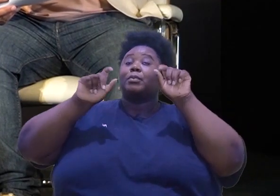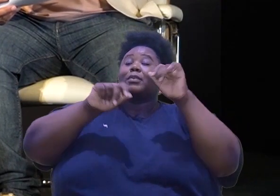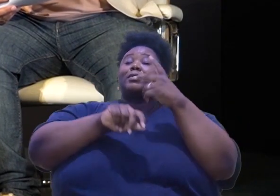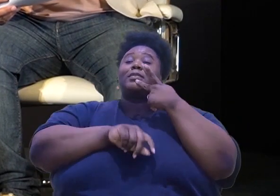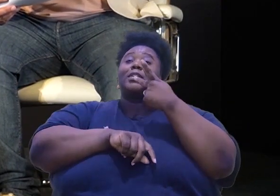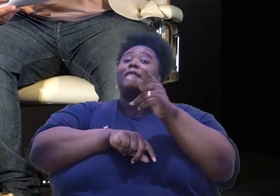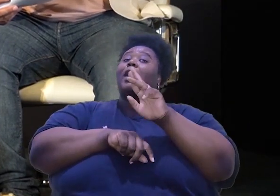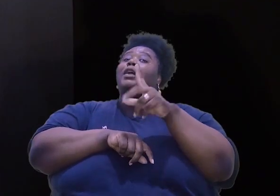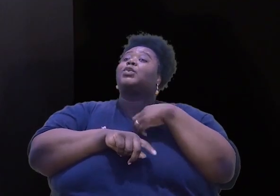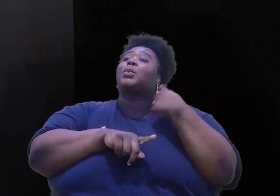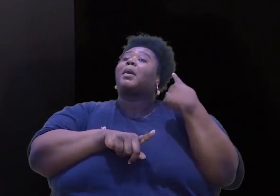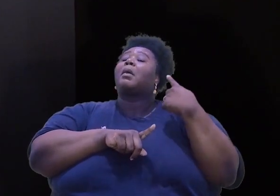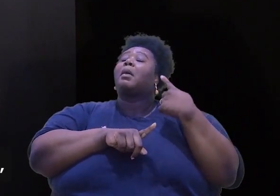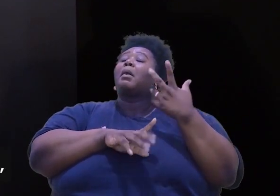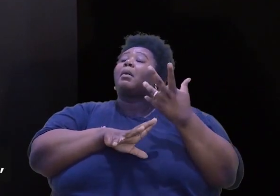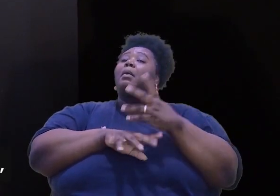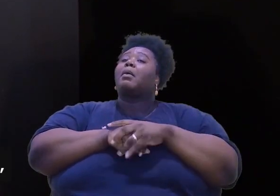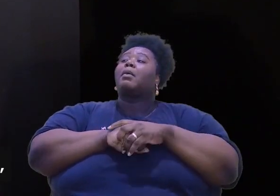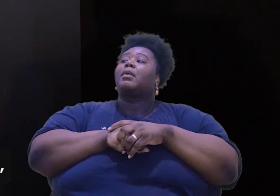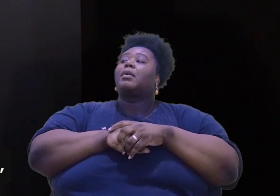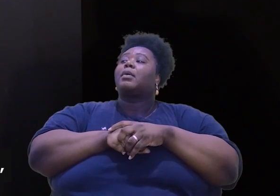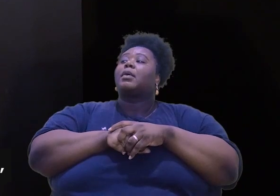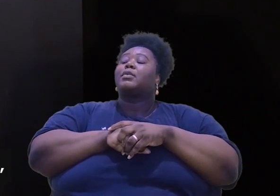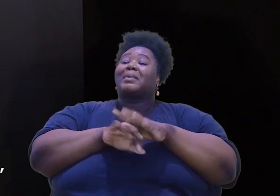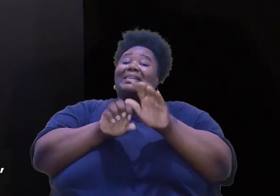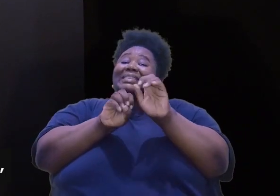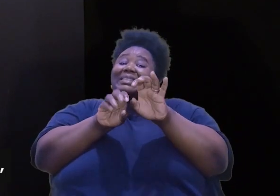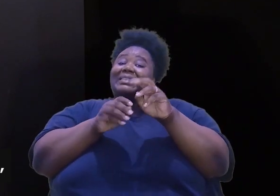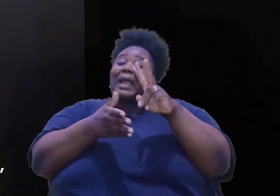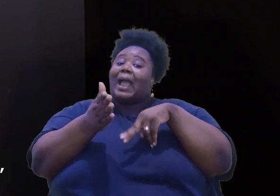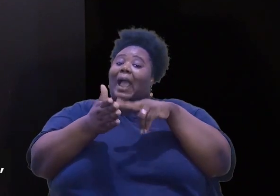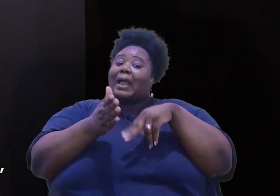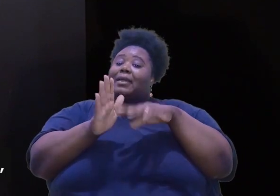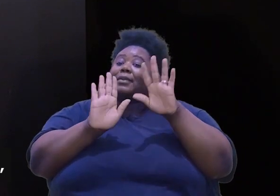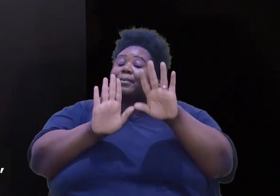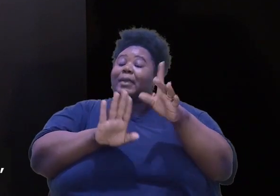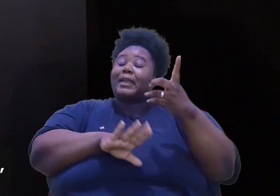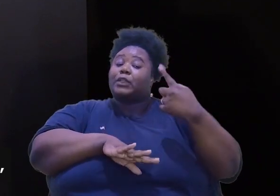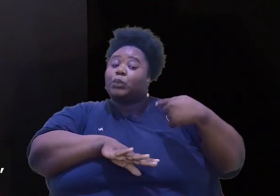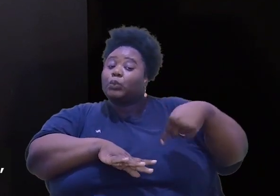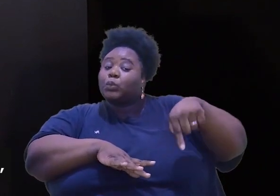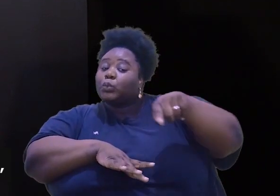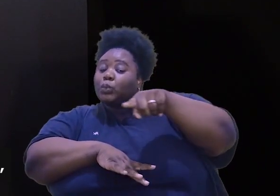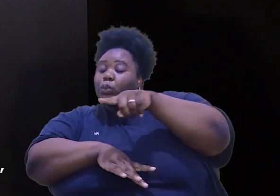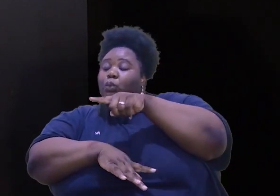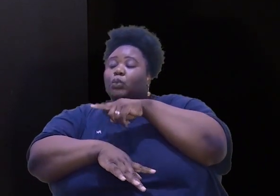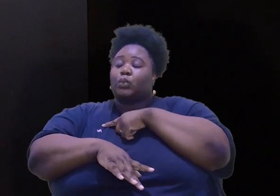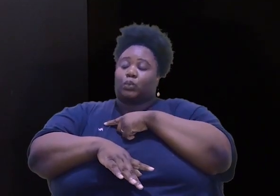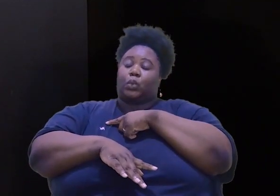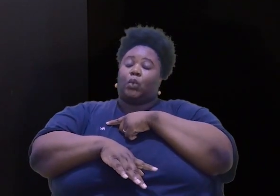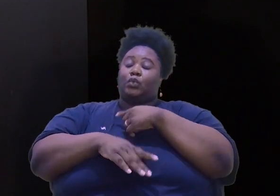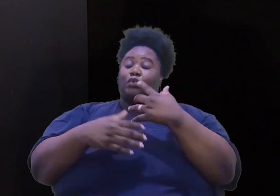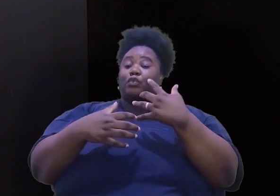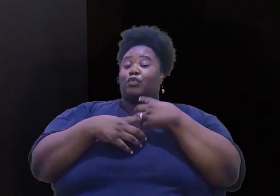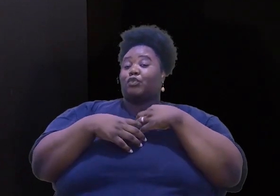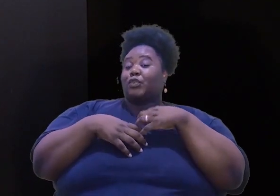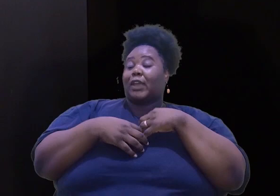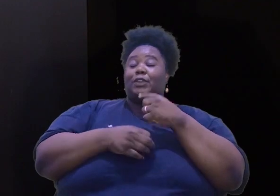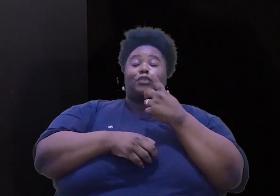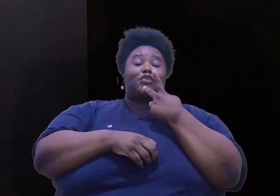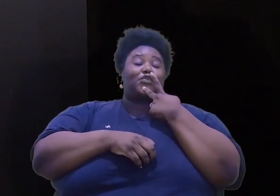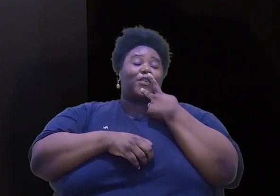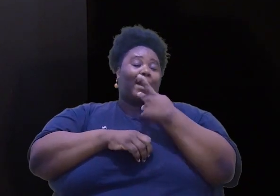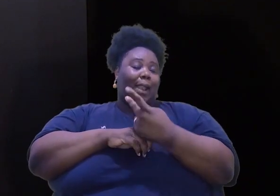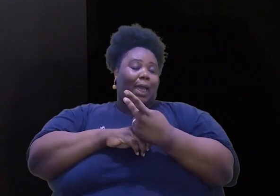ver necessariamente com a alfabetização, que são os nossos modos de contar